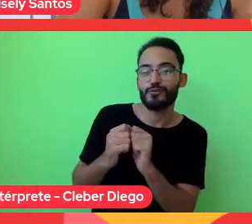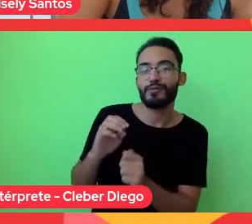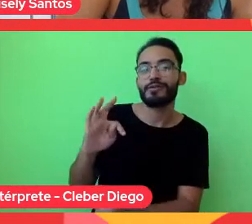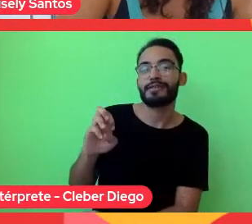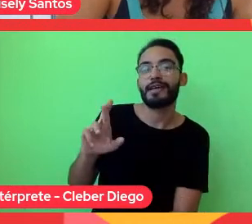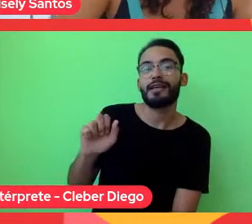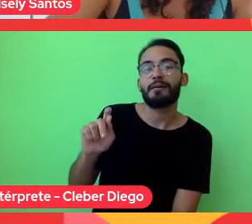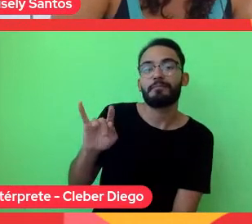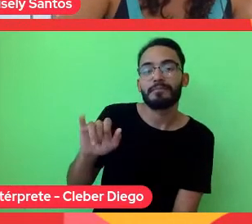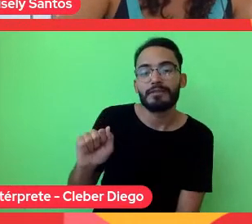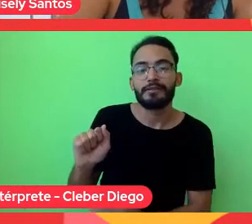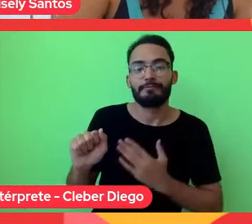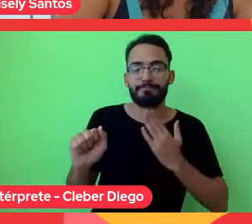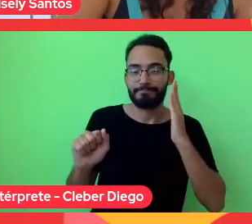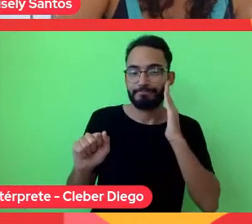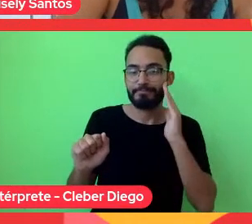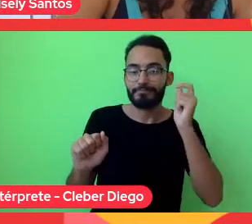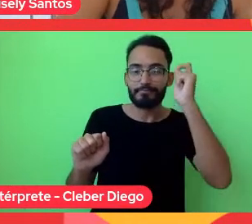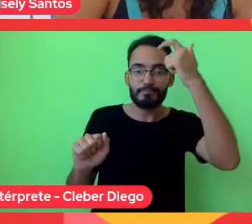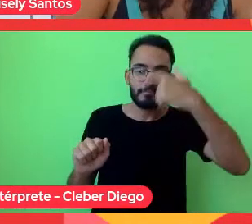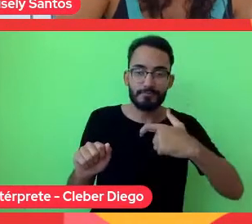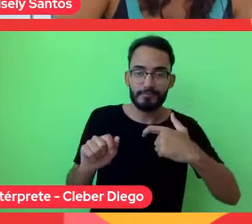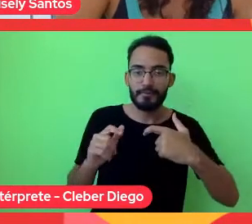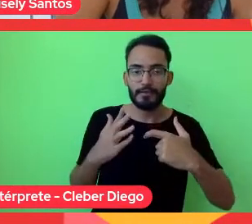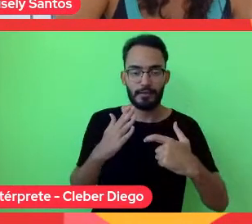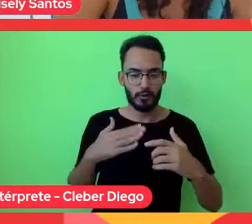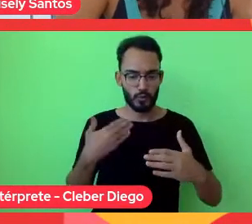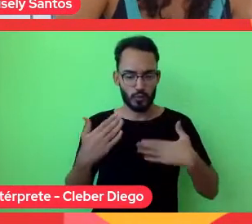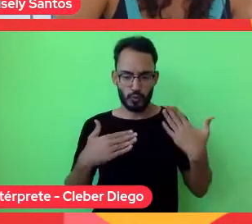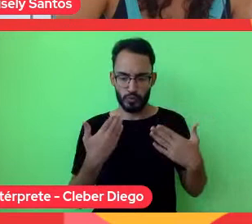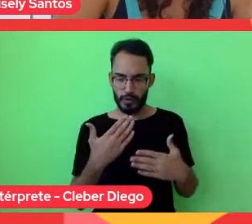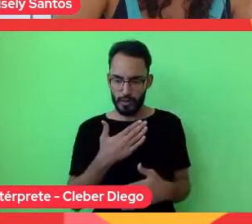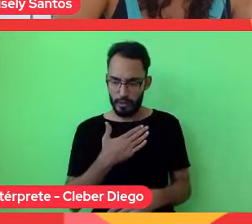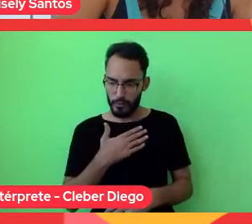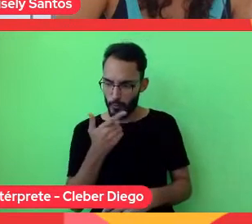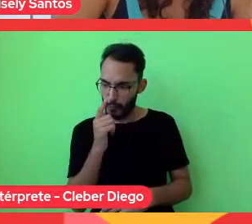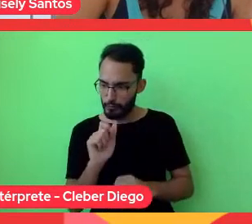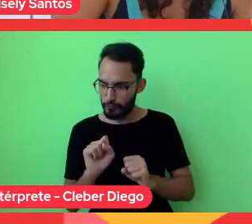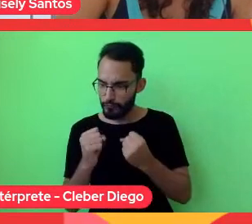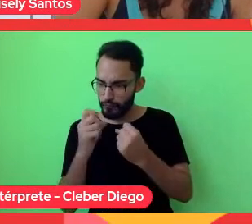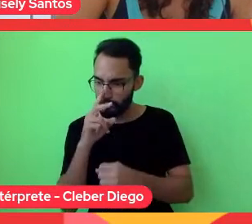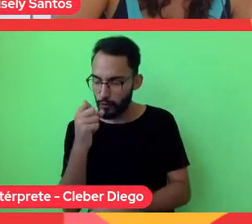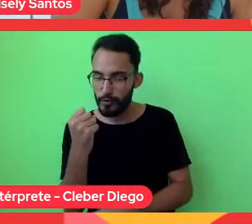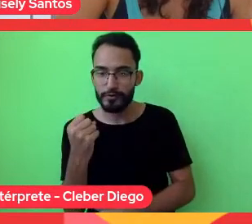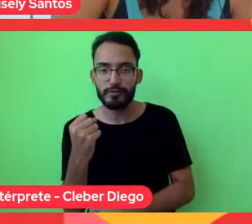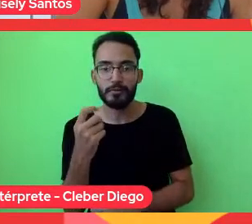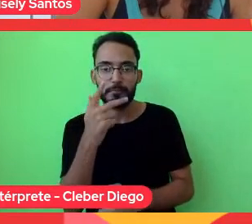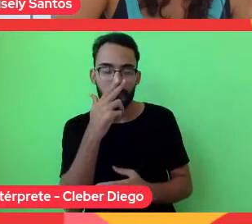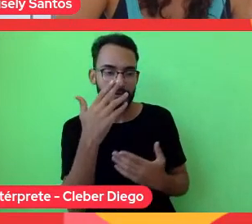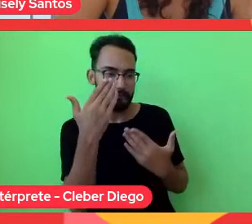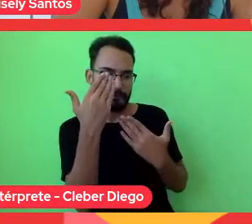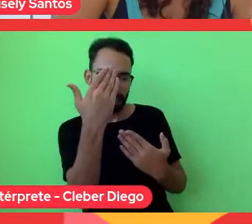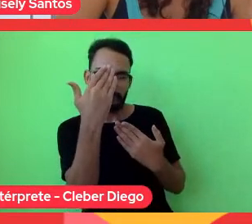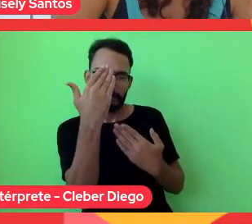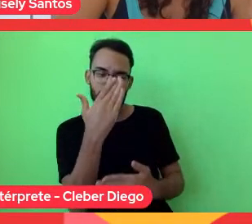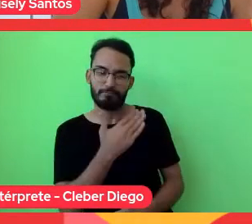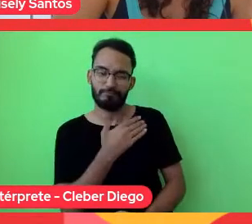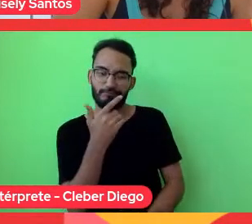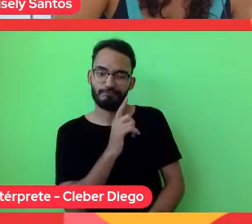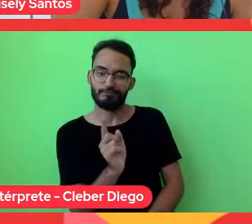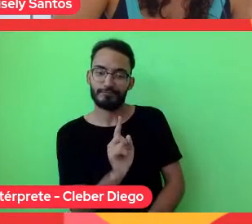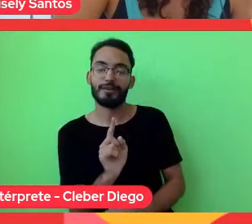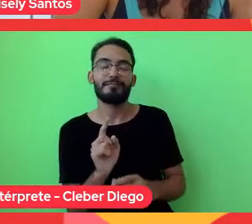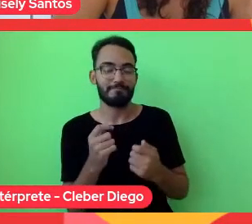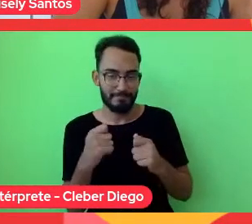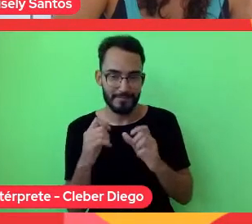sou, né, porque às vezes a gente se assusta, nossa, mas eu sou tudo isso mesmo, né, e aí duvida um pouco. Então, a gente precisa dessa questão